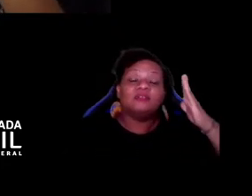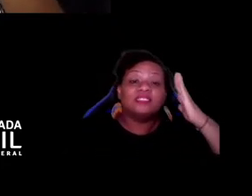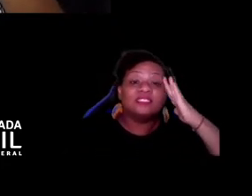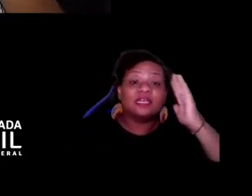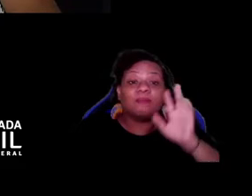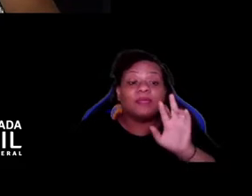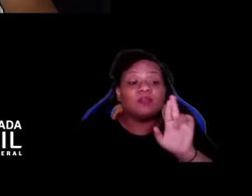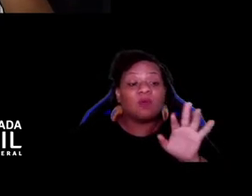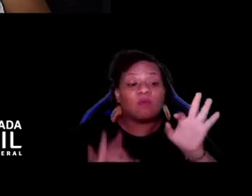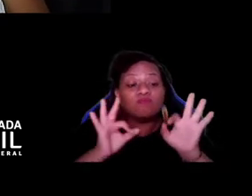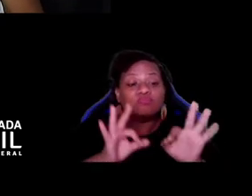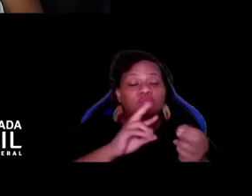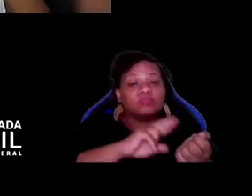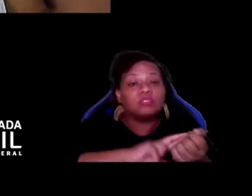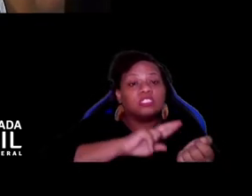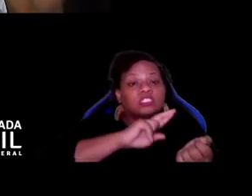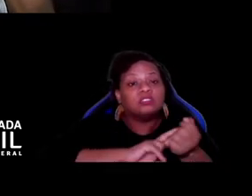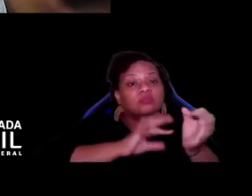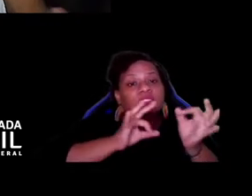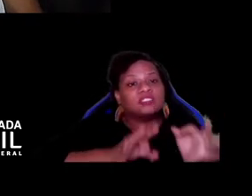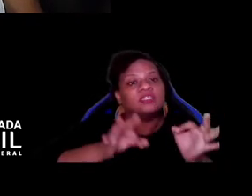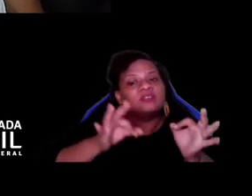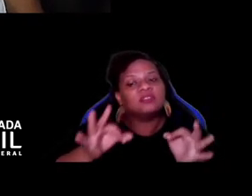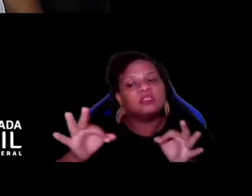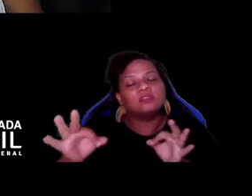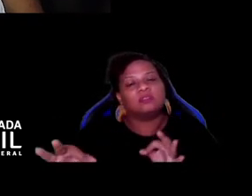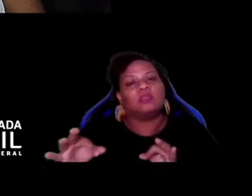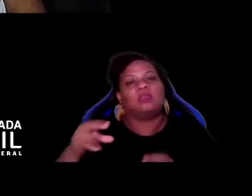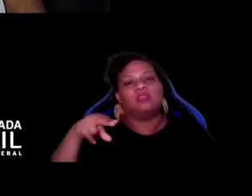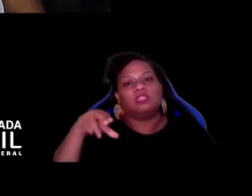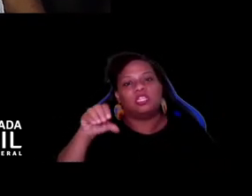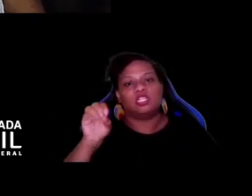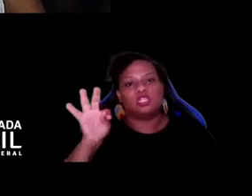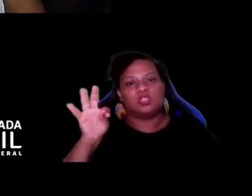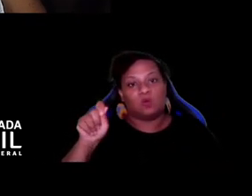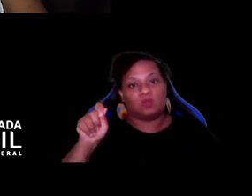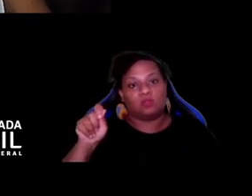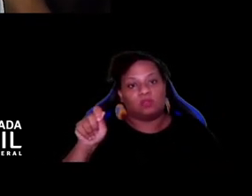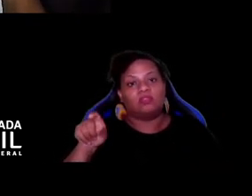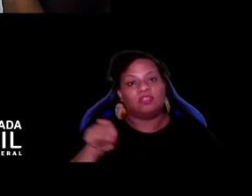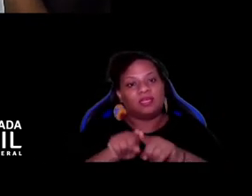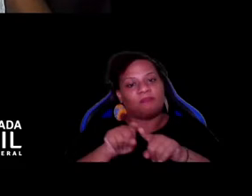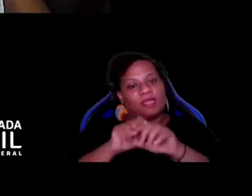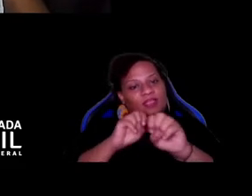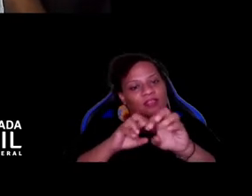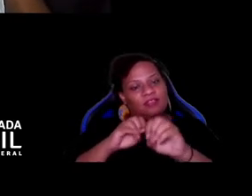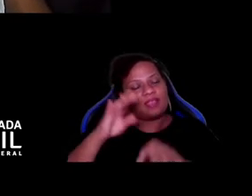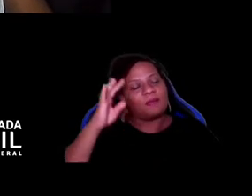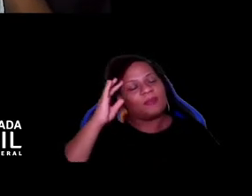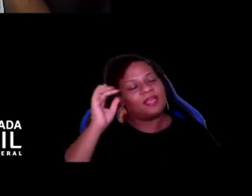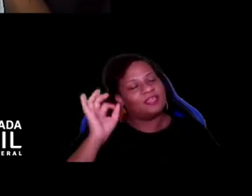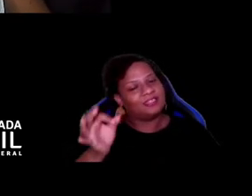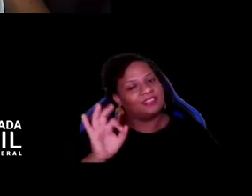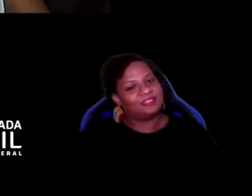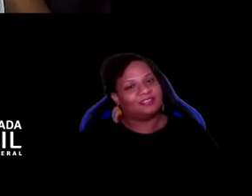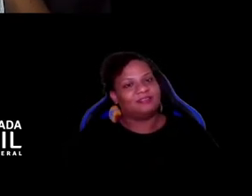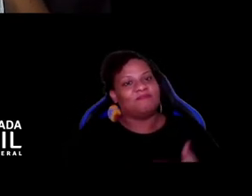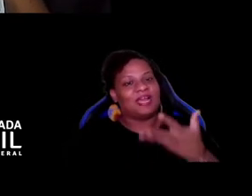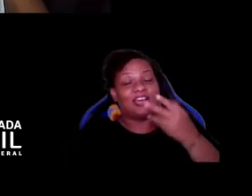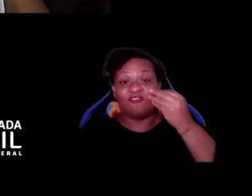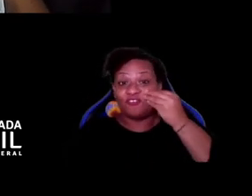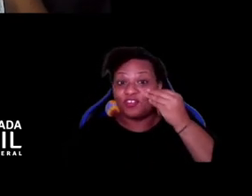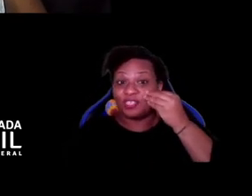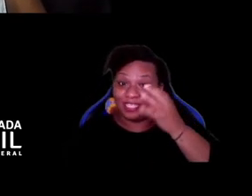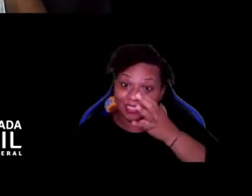a nota, né? Então, a gente vai conversar também sobre isso. Maravilha, esse 14 eu vou tentar